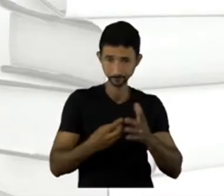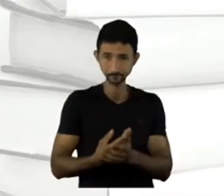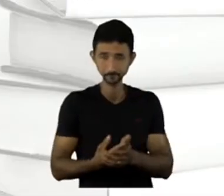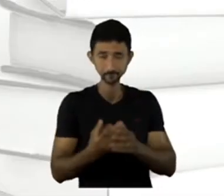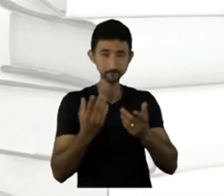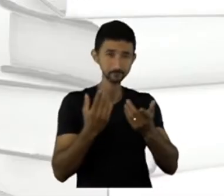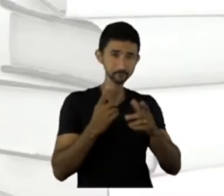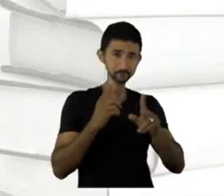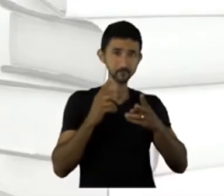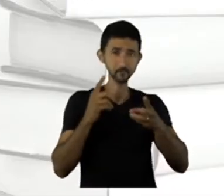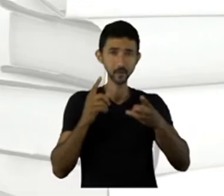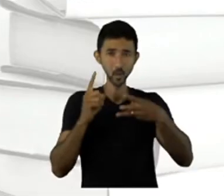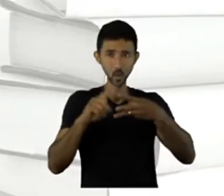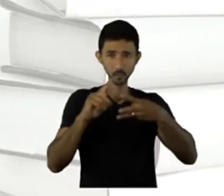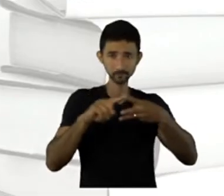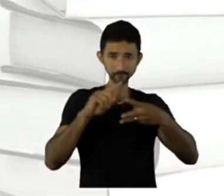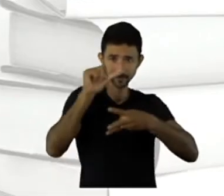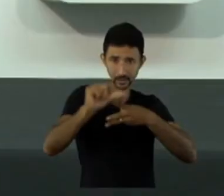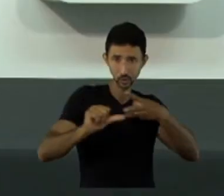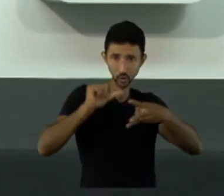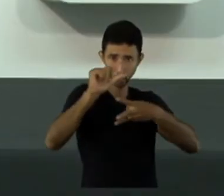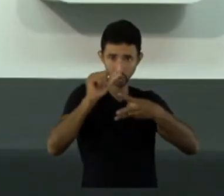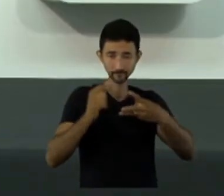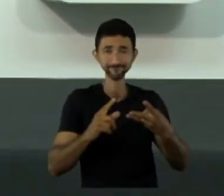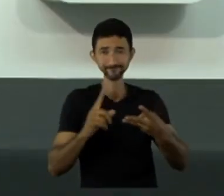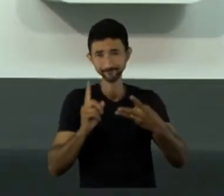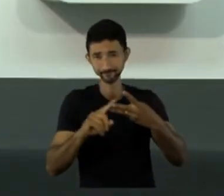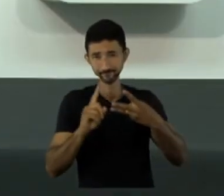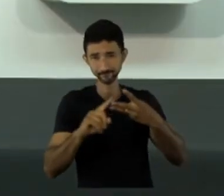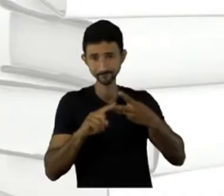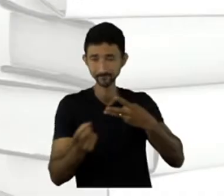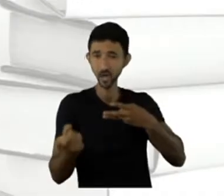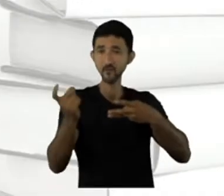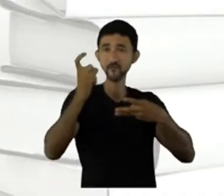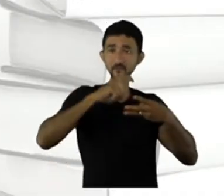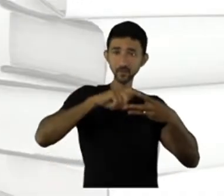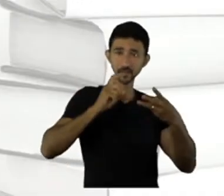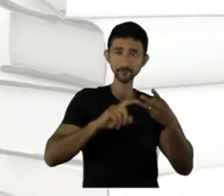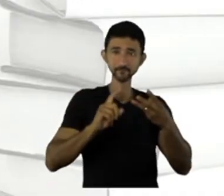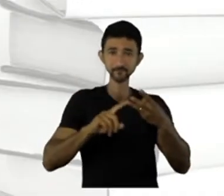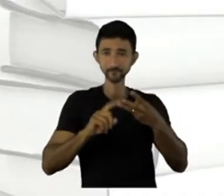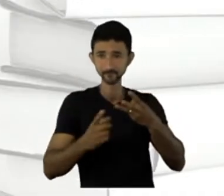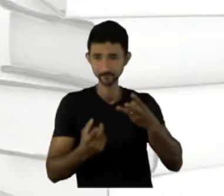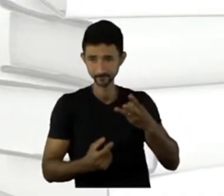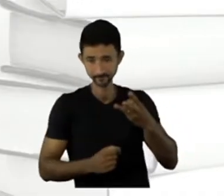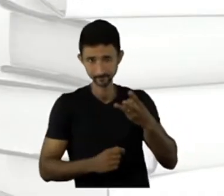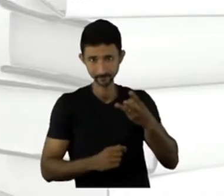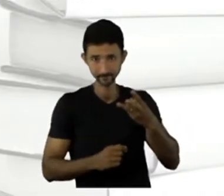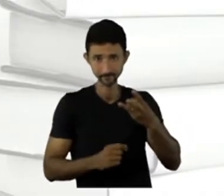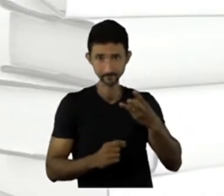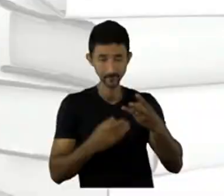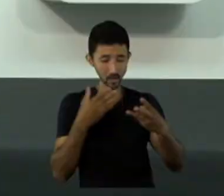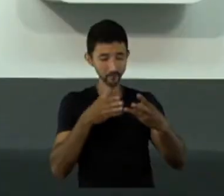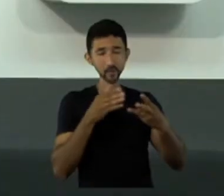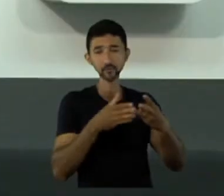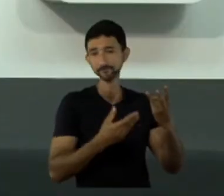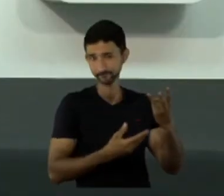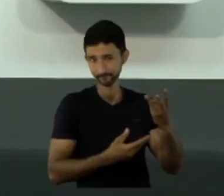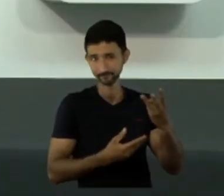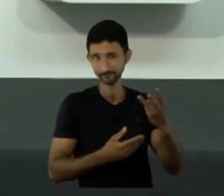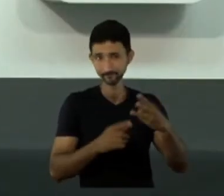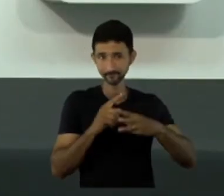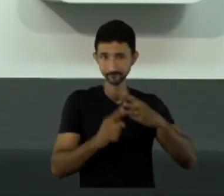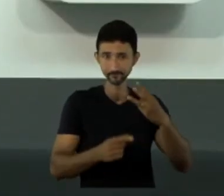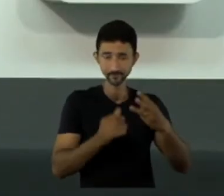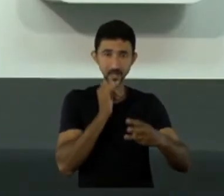vai substituir o substantivo, ora ele vai retomar e ora ele vai se referir. Então,